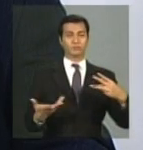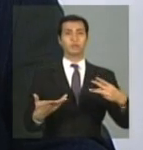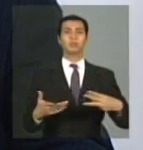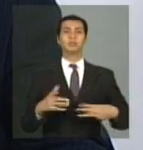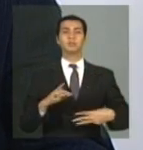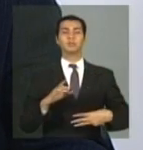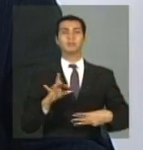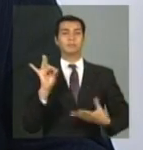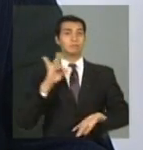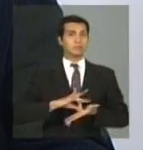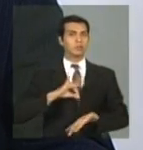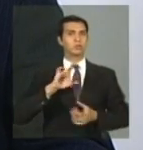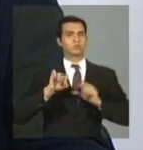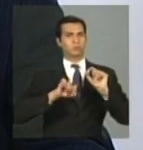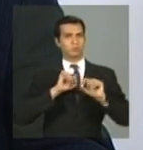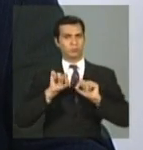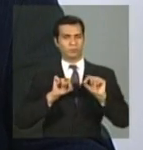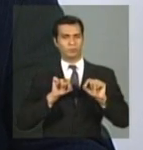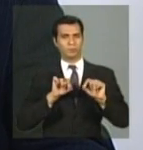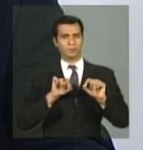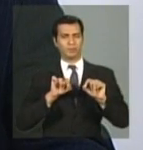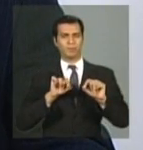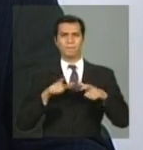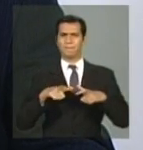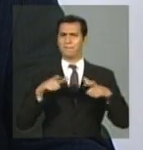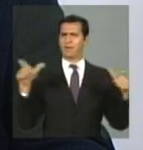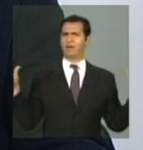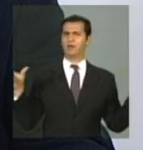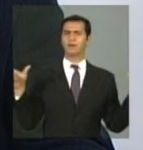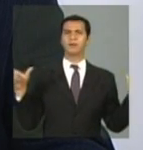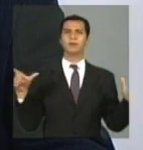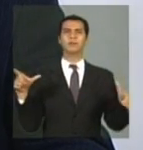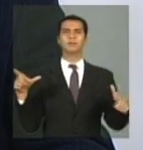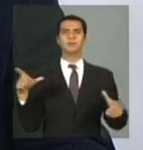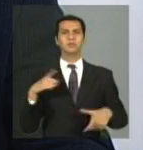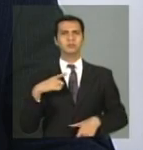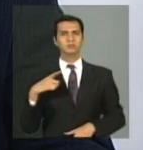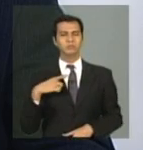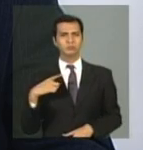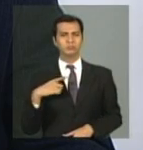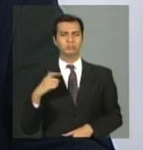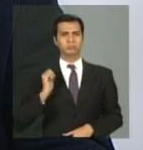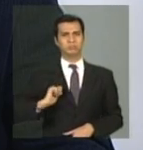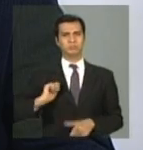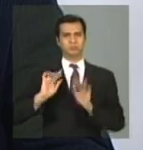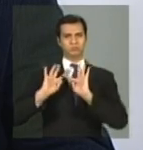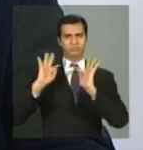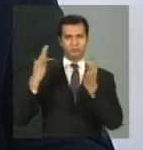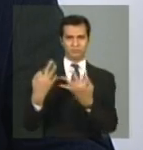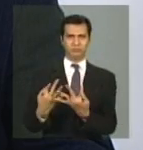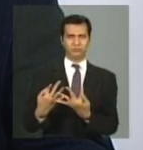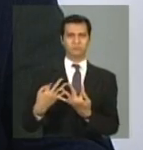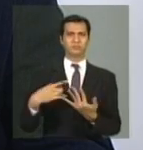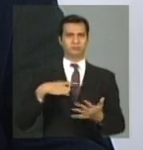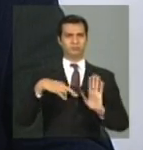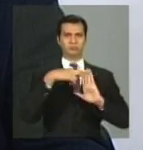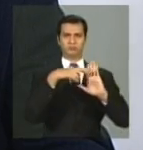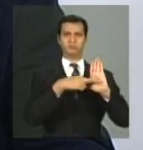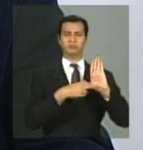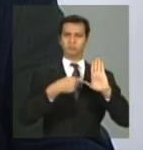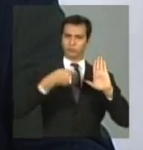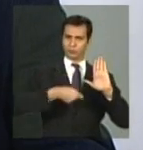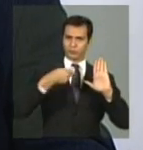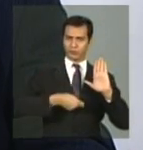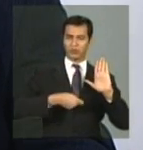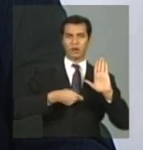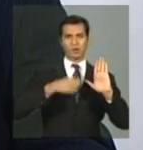em geral, a gente sabe que o programa Bolsa Família, nós já vimos aí, a condicionalidade do programa Bolsa Família da